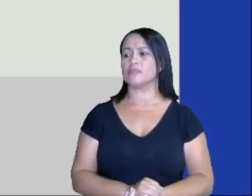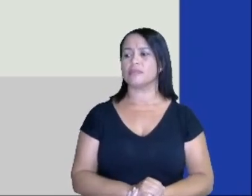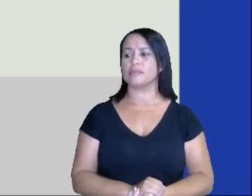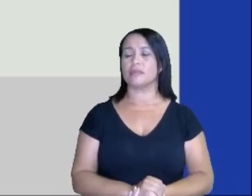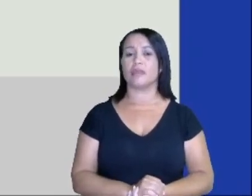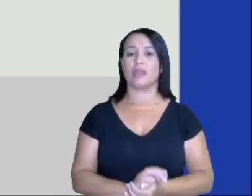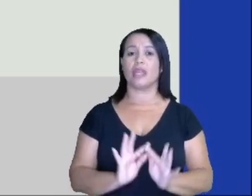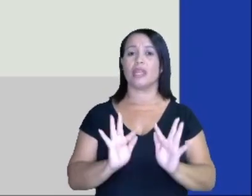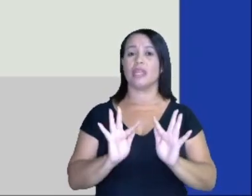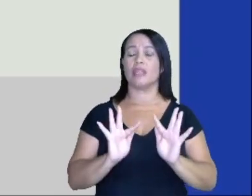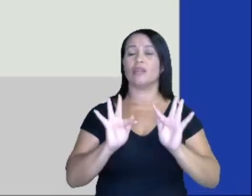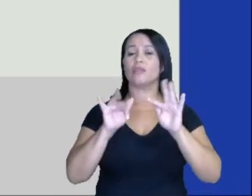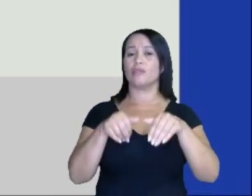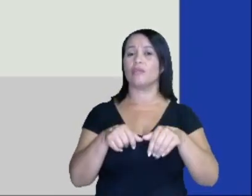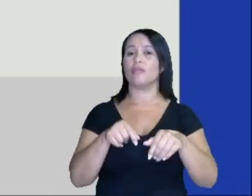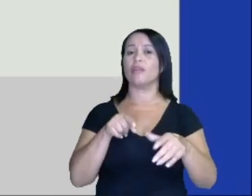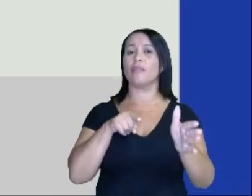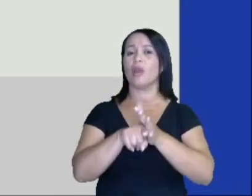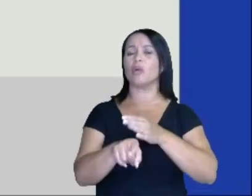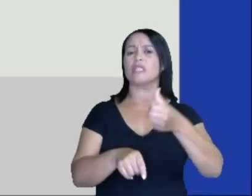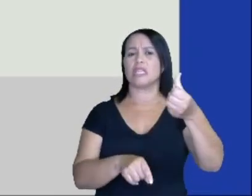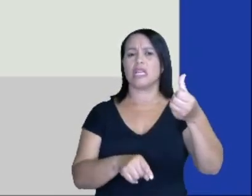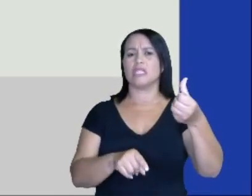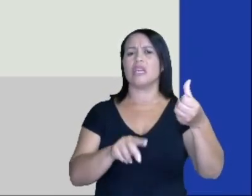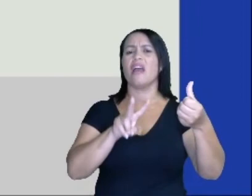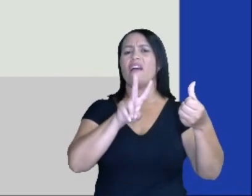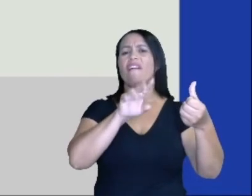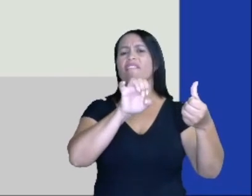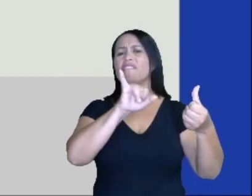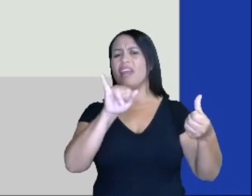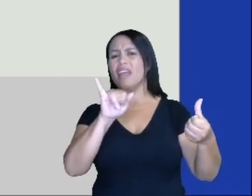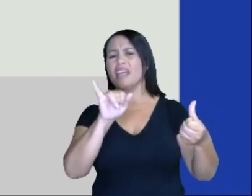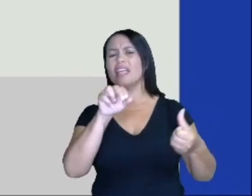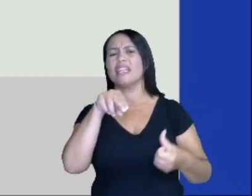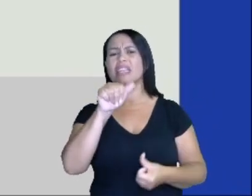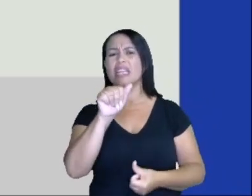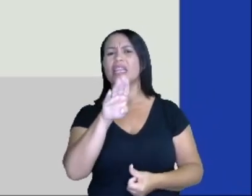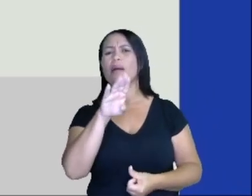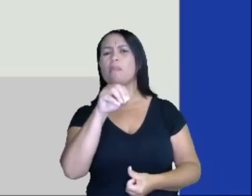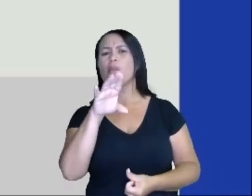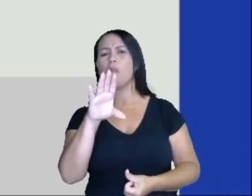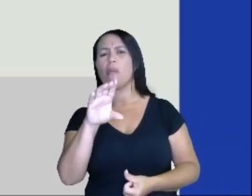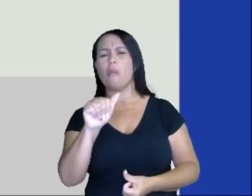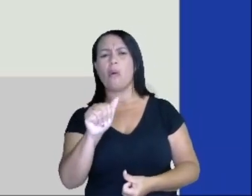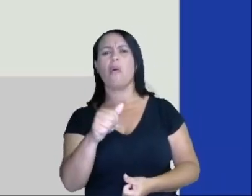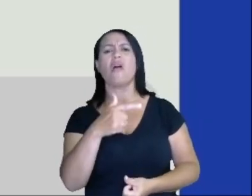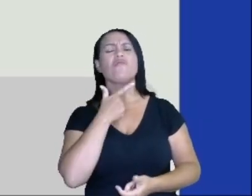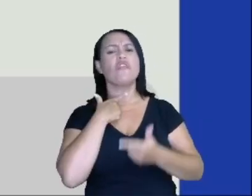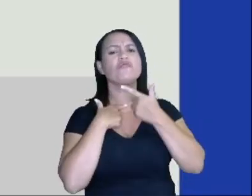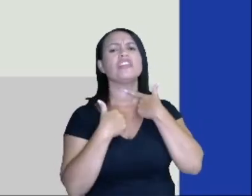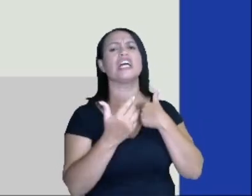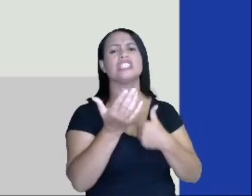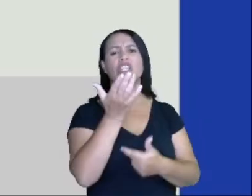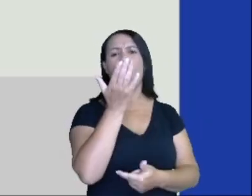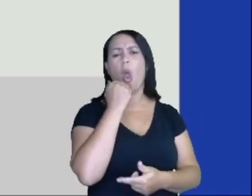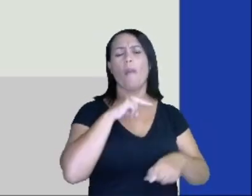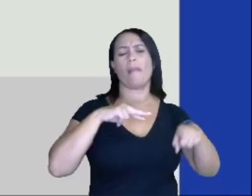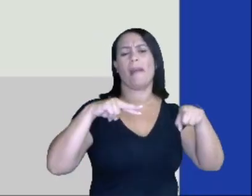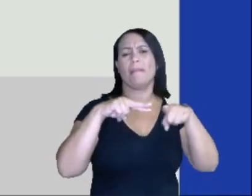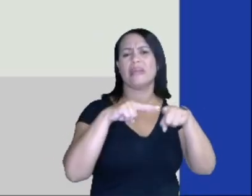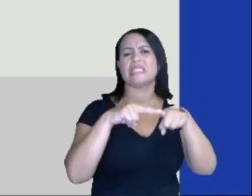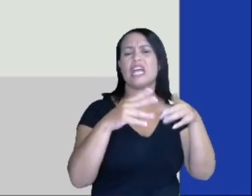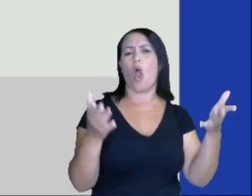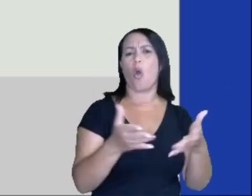E a nossa última questão. Véi, na boa, tô com vontade de comer pizza hoje.